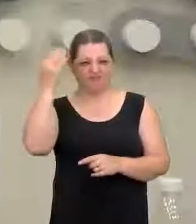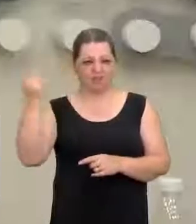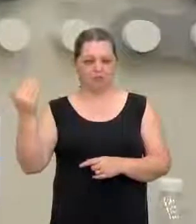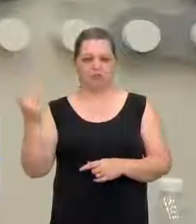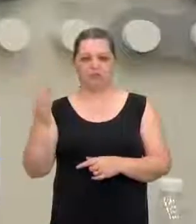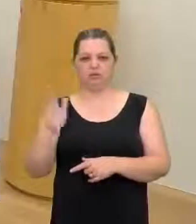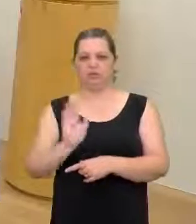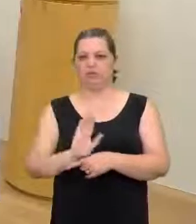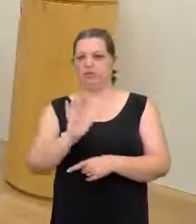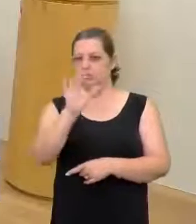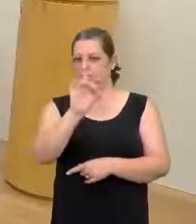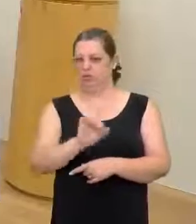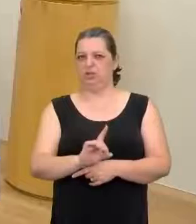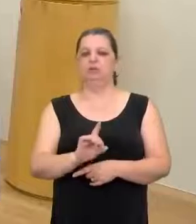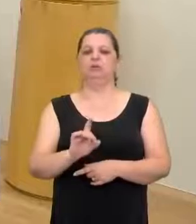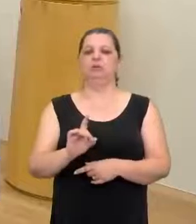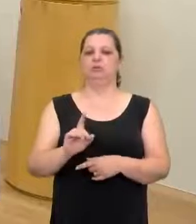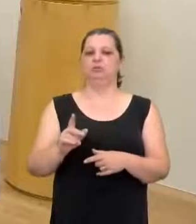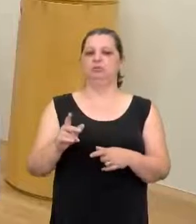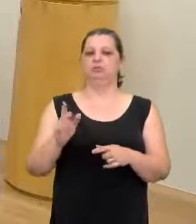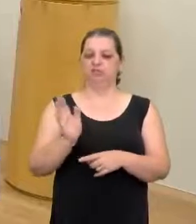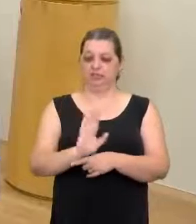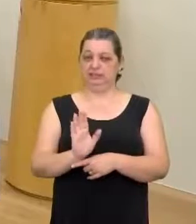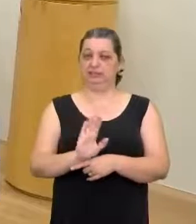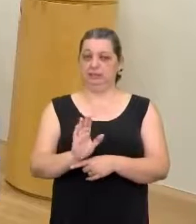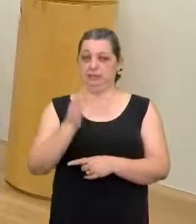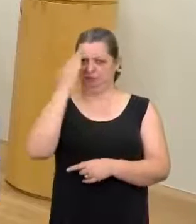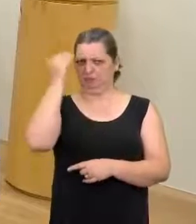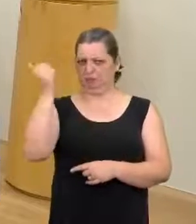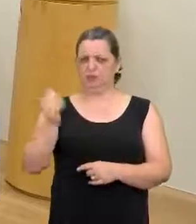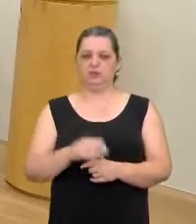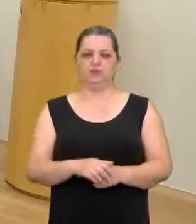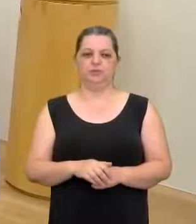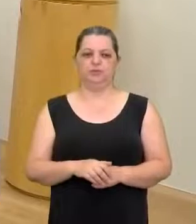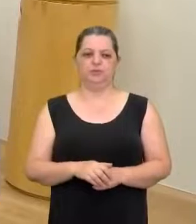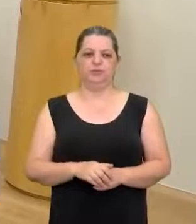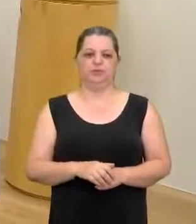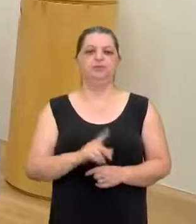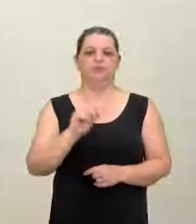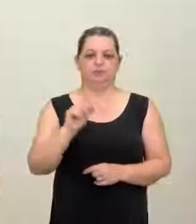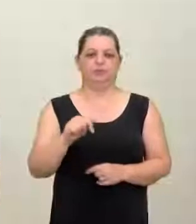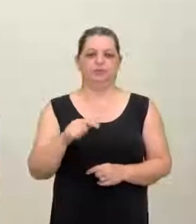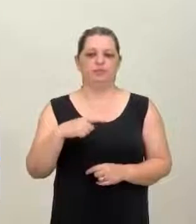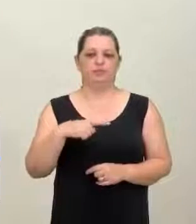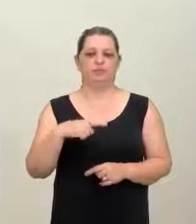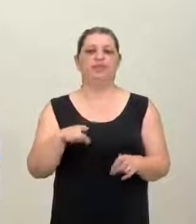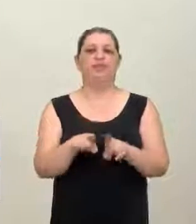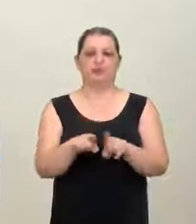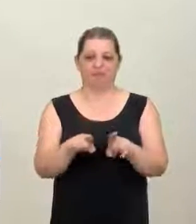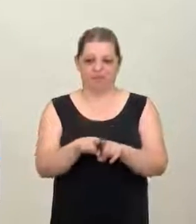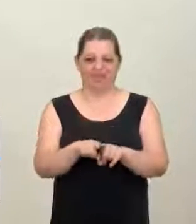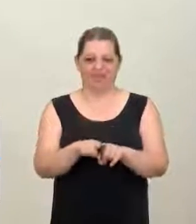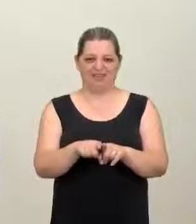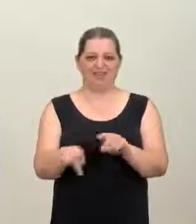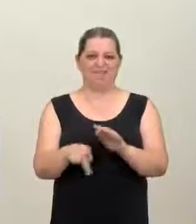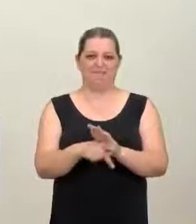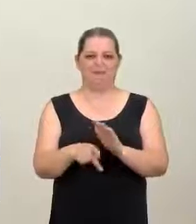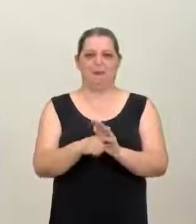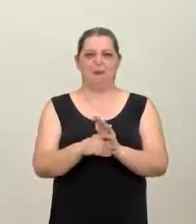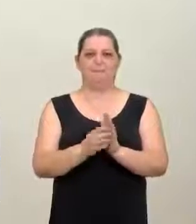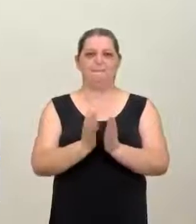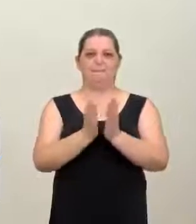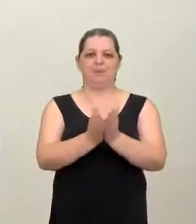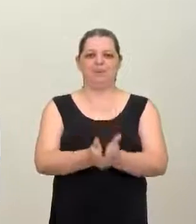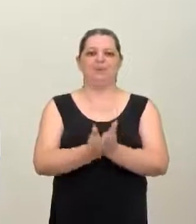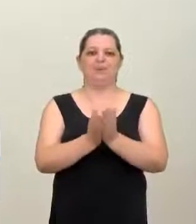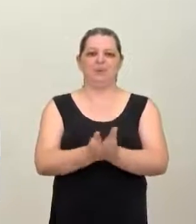cinema conhecidíssimo, Hitchcock. O Matheus está perguntando se tem um tigre. Não, tem esse também. Esse aí é As Aventuras de Pi. Pi. Muito bom